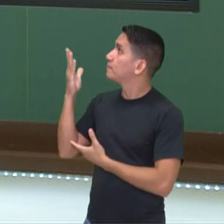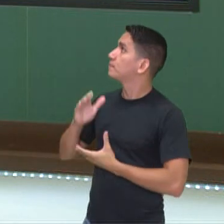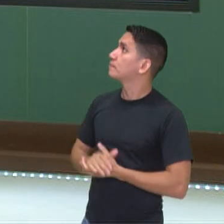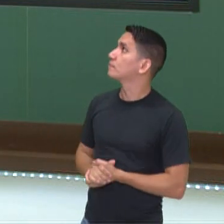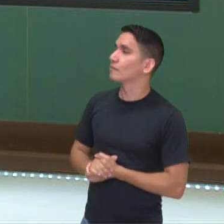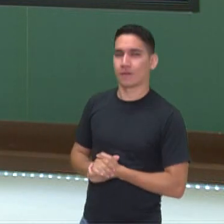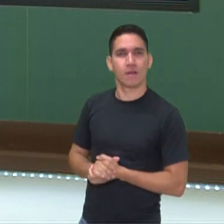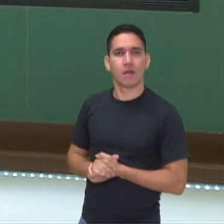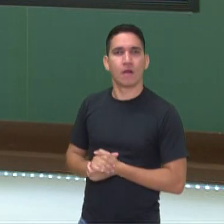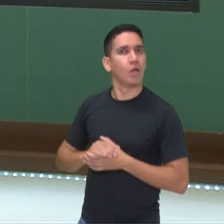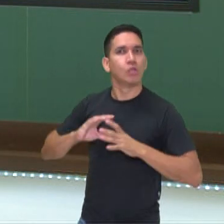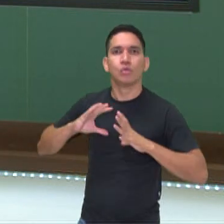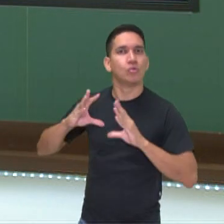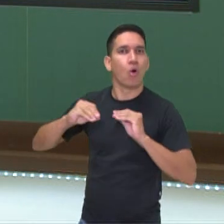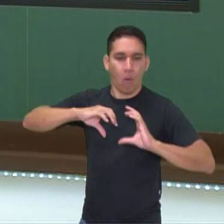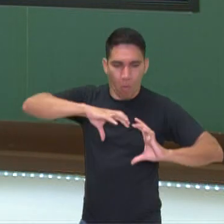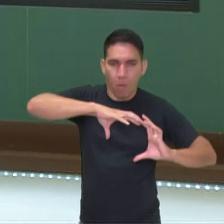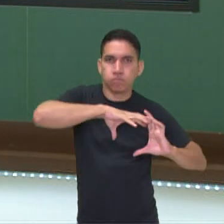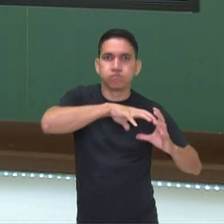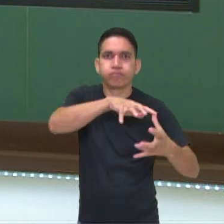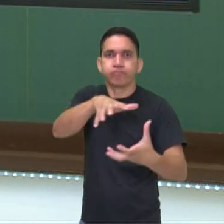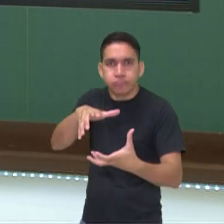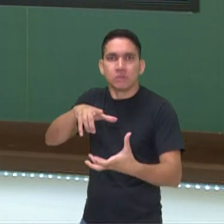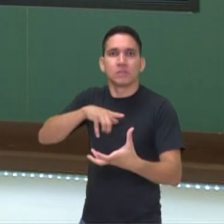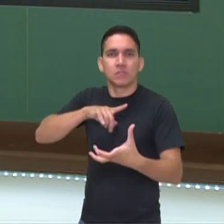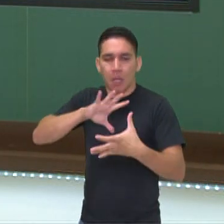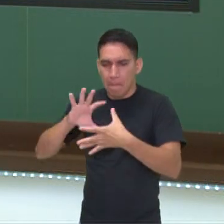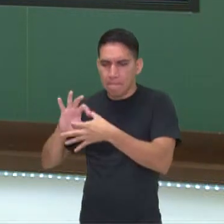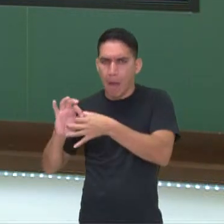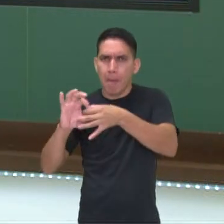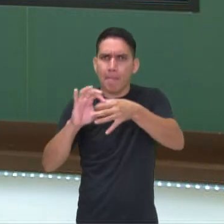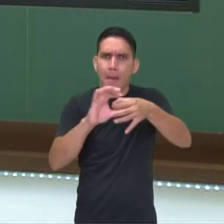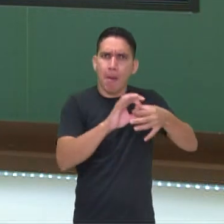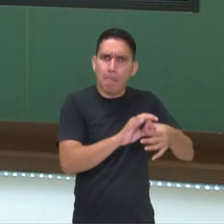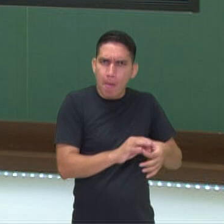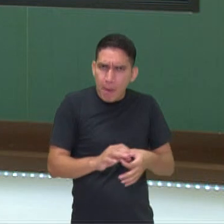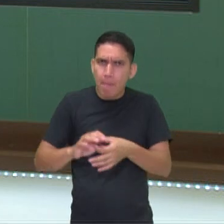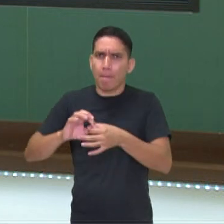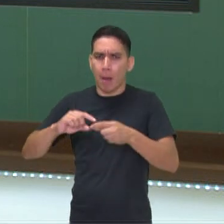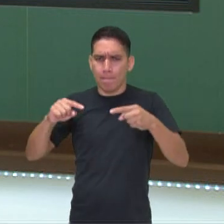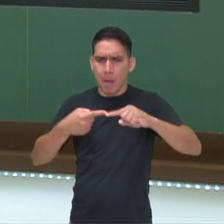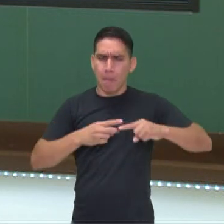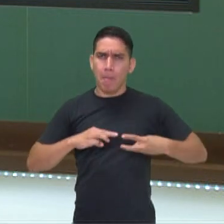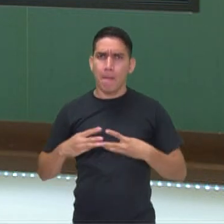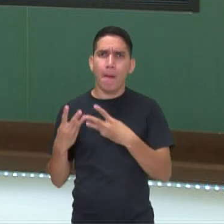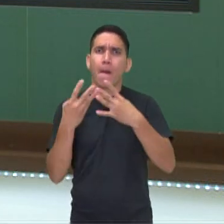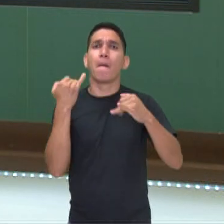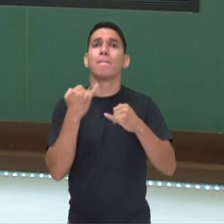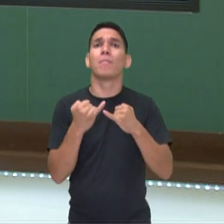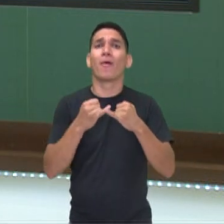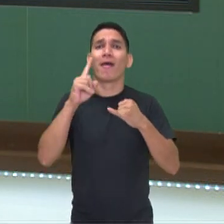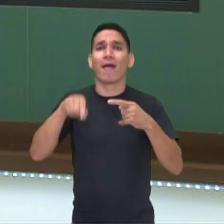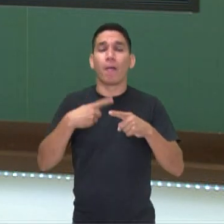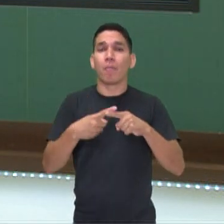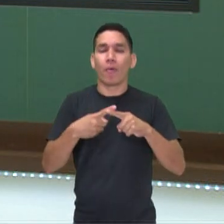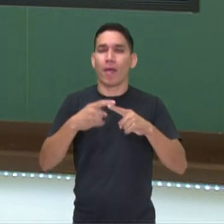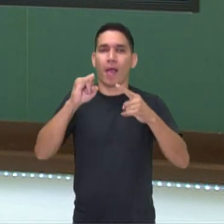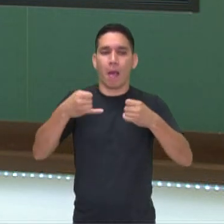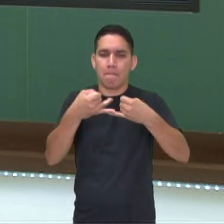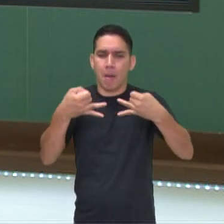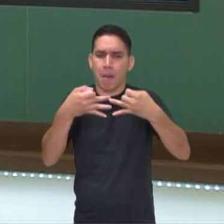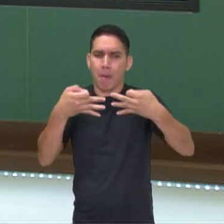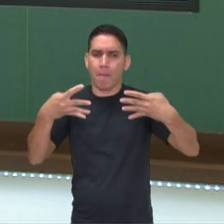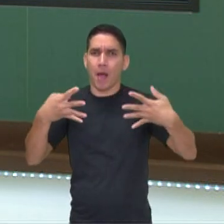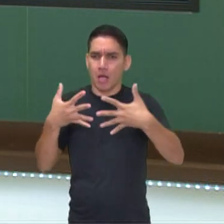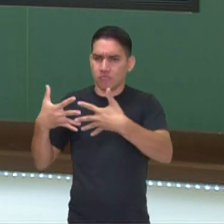o mundo inteiro encontra-se interligado por meio dessas grandes malhas transcontinentais de fibra